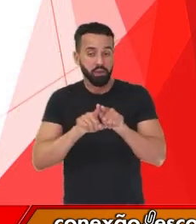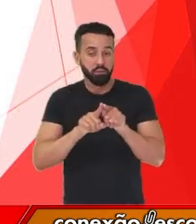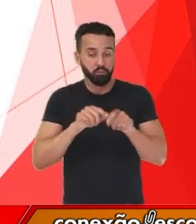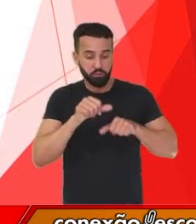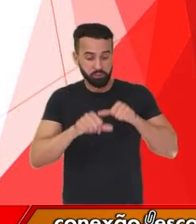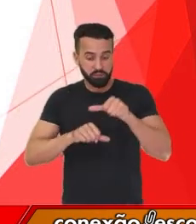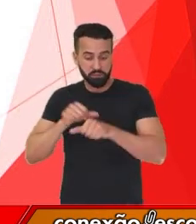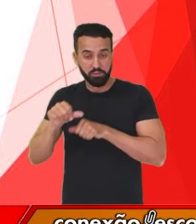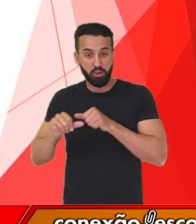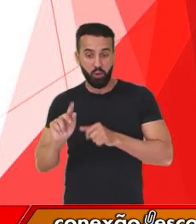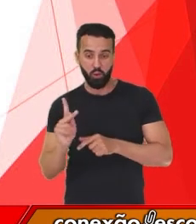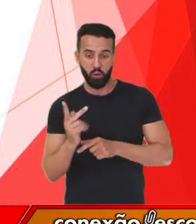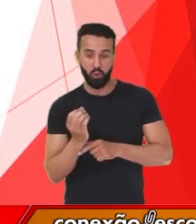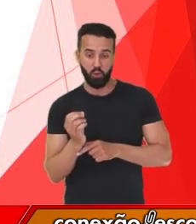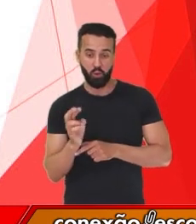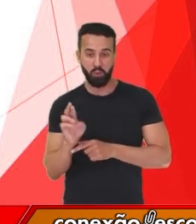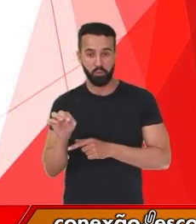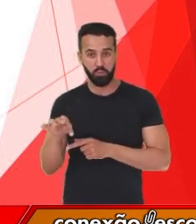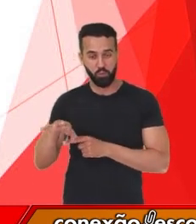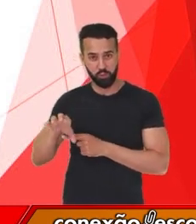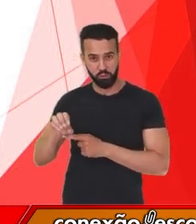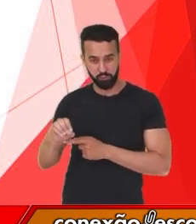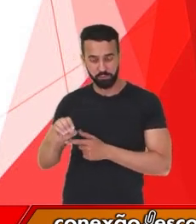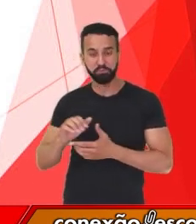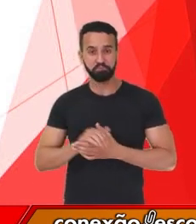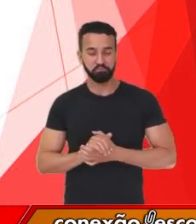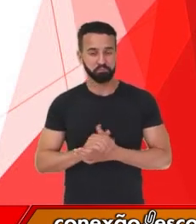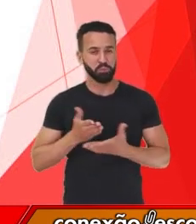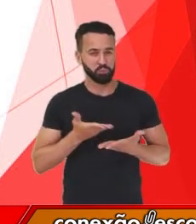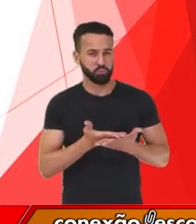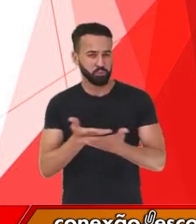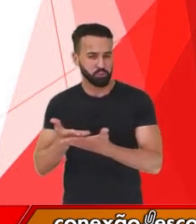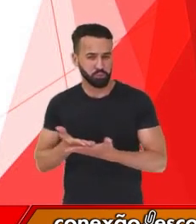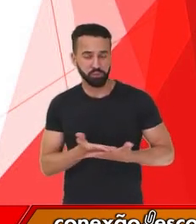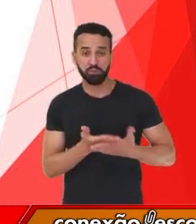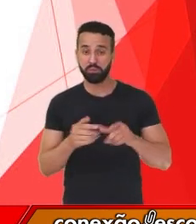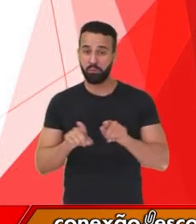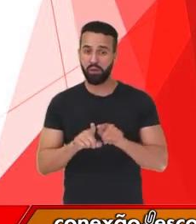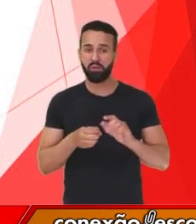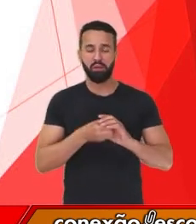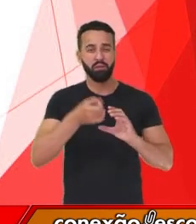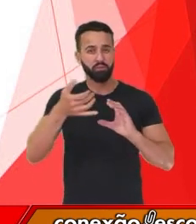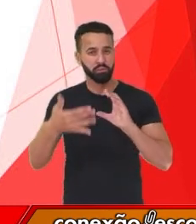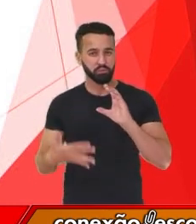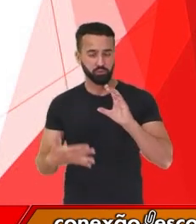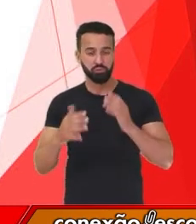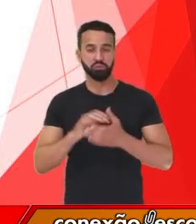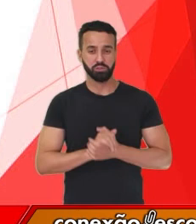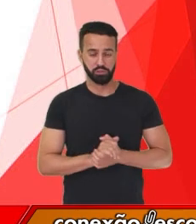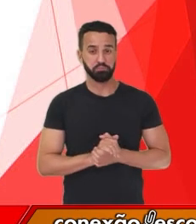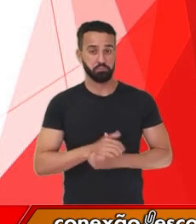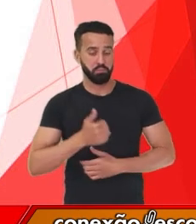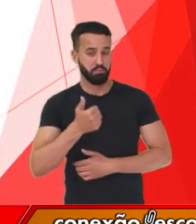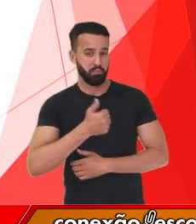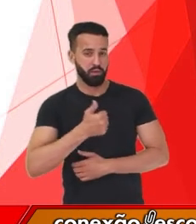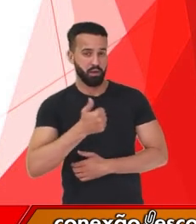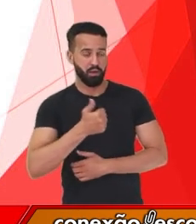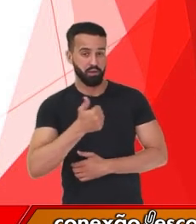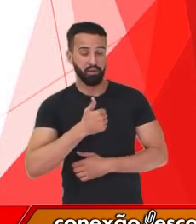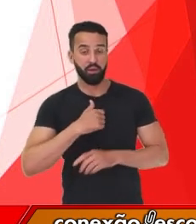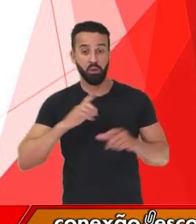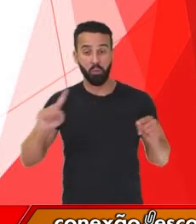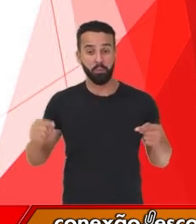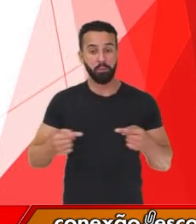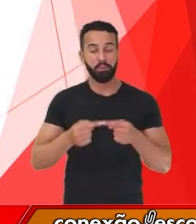de hormônios nessa fase. Estudamos sobre as características sexuais primárias, que estão